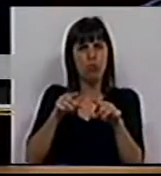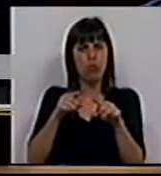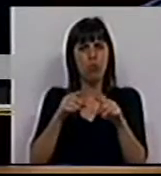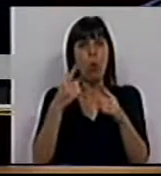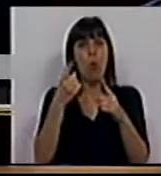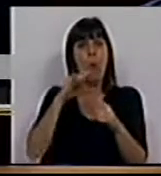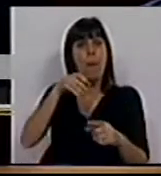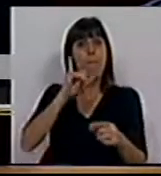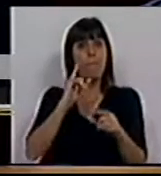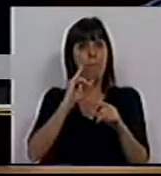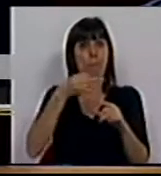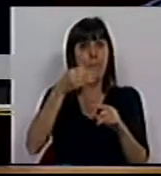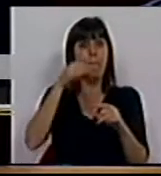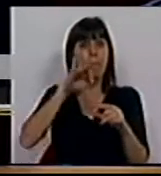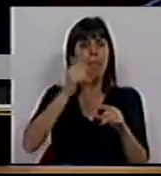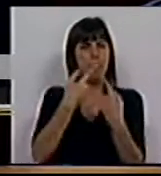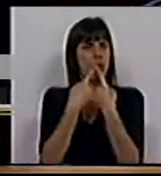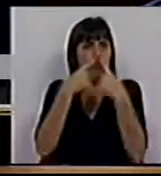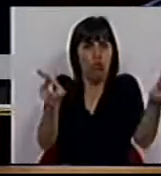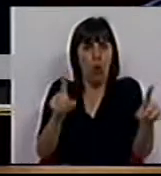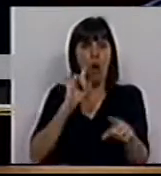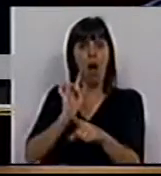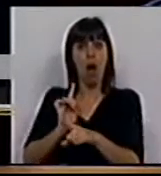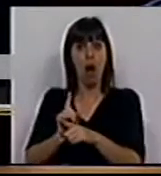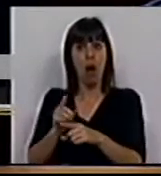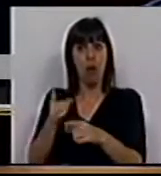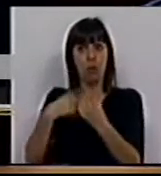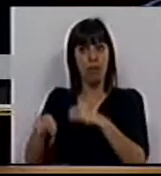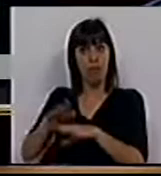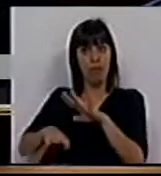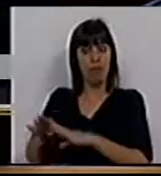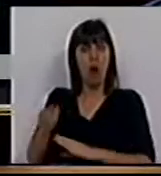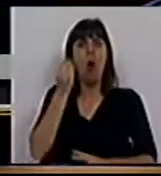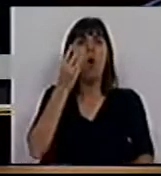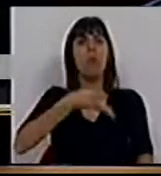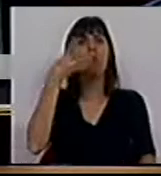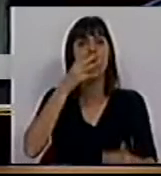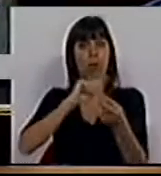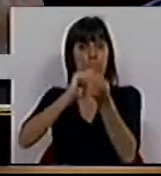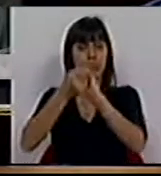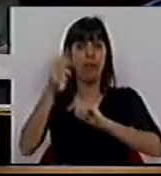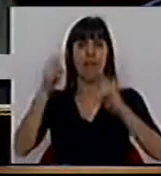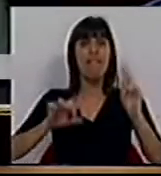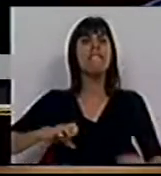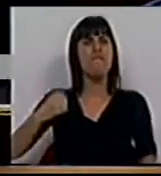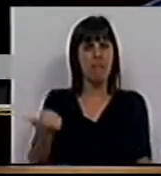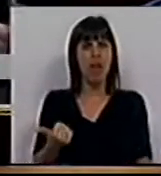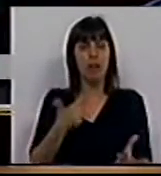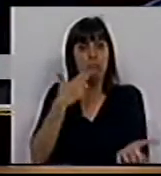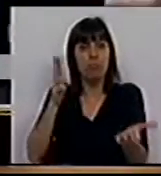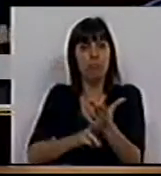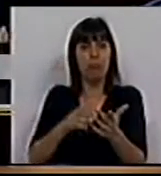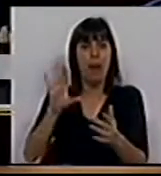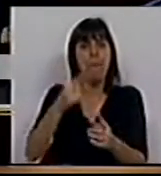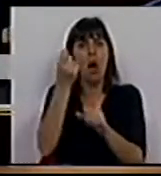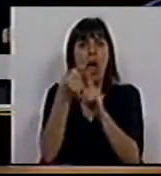um deflator do PIB que é muito diferente daqueles que as instituições usam? Como é que explica uma reforma fiscal verde que afinal é